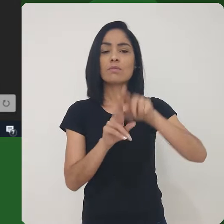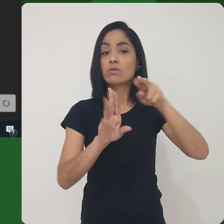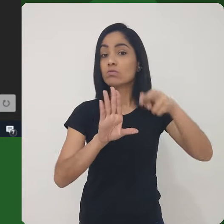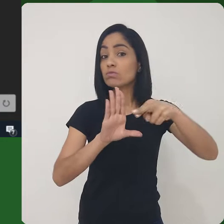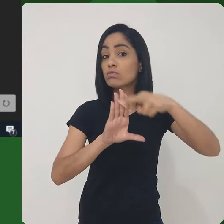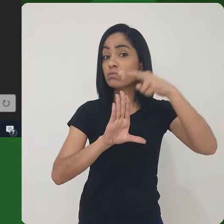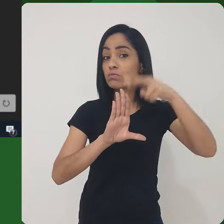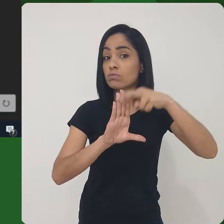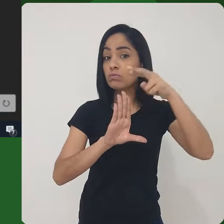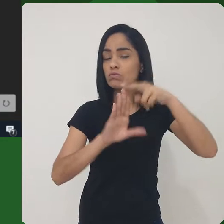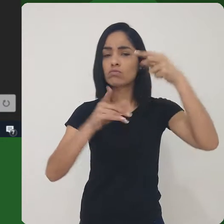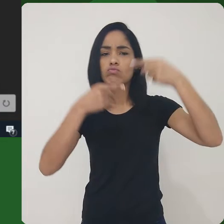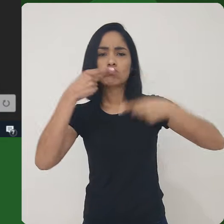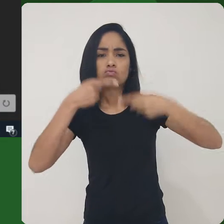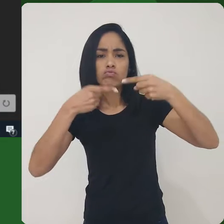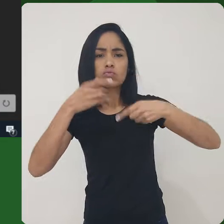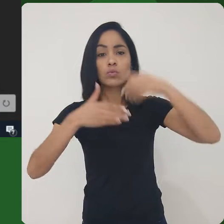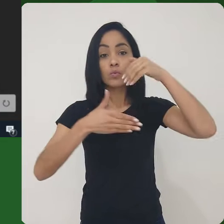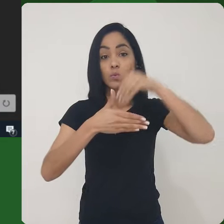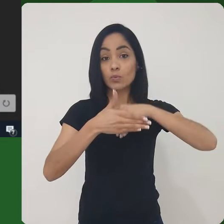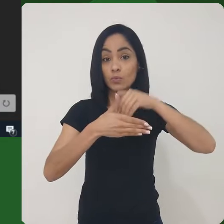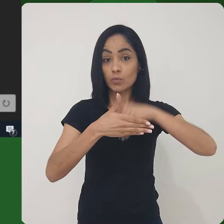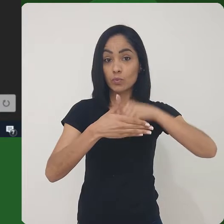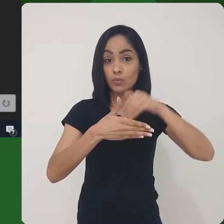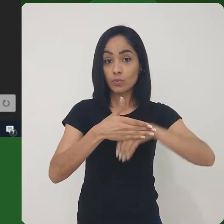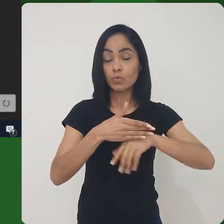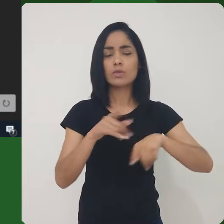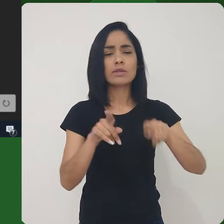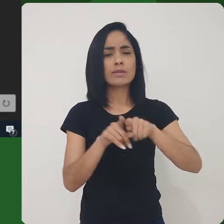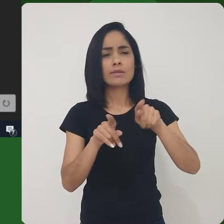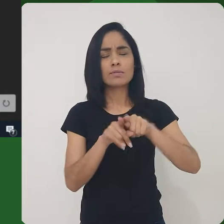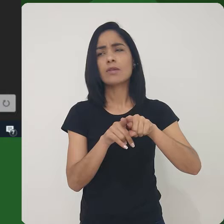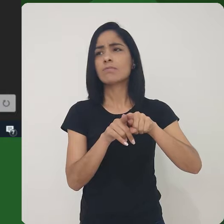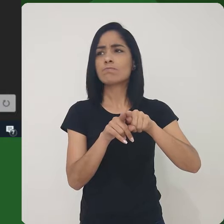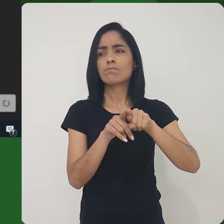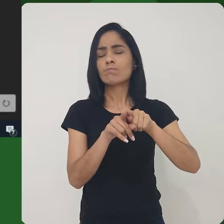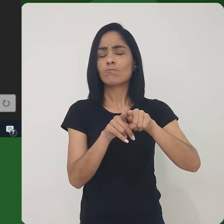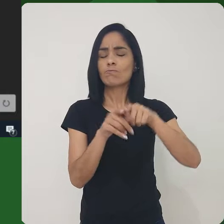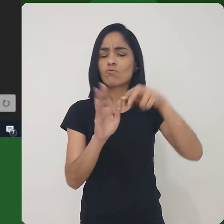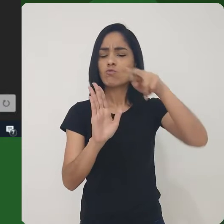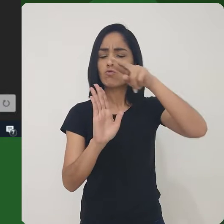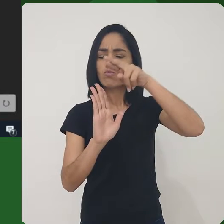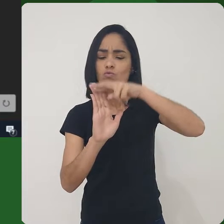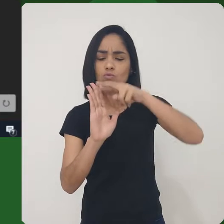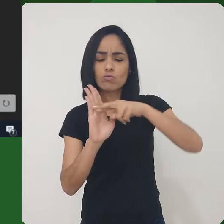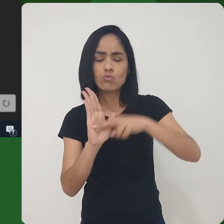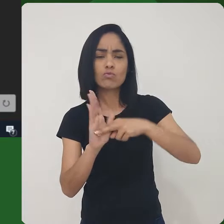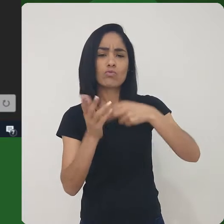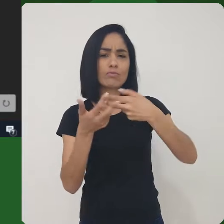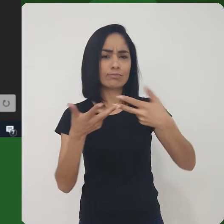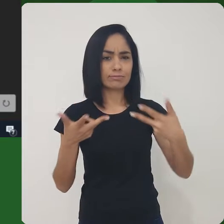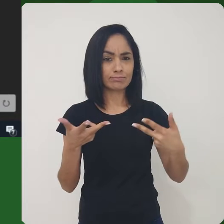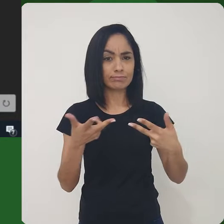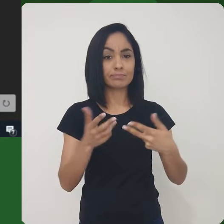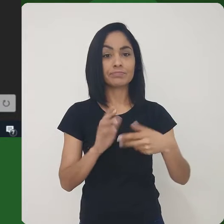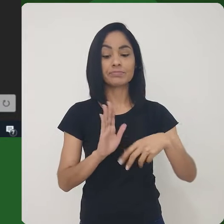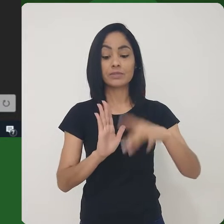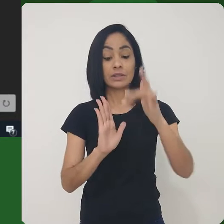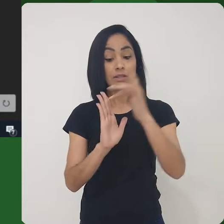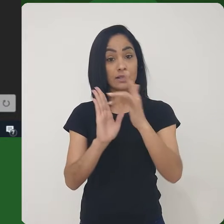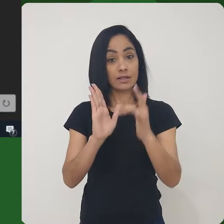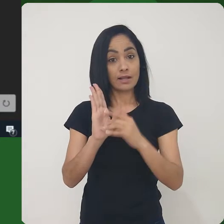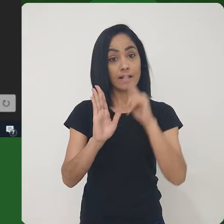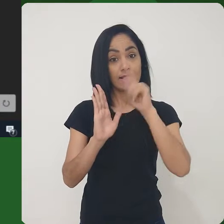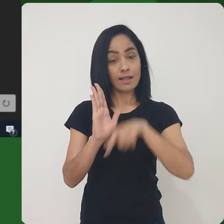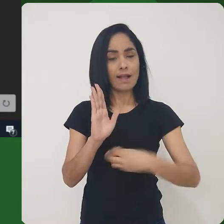resoluções, debates, votações, disposições, normas, etc. A ata, então,